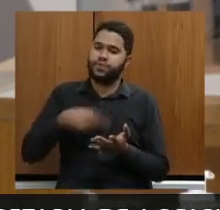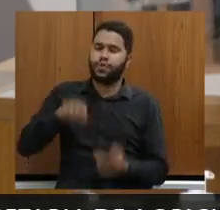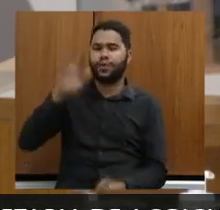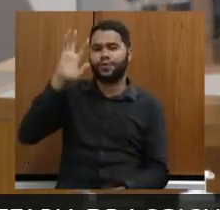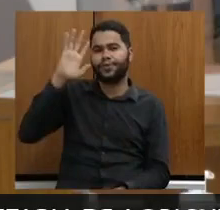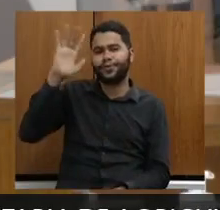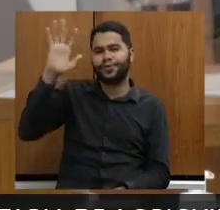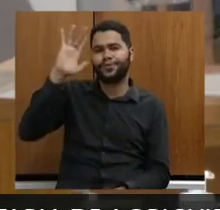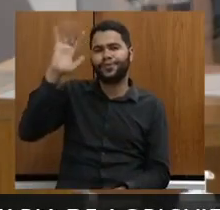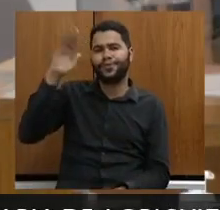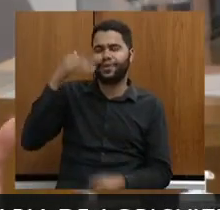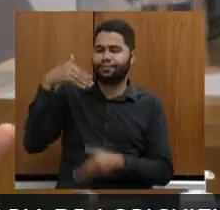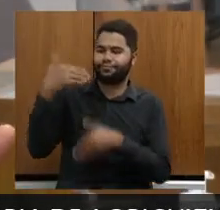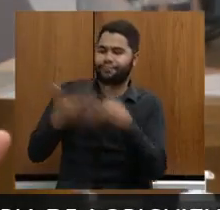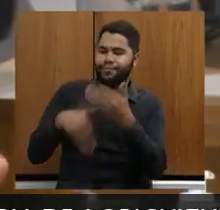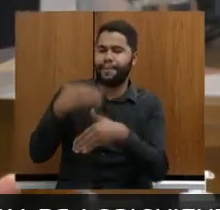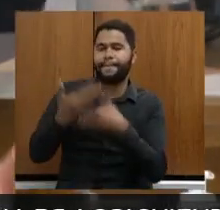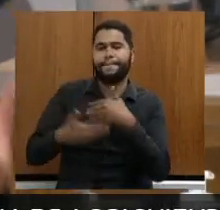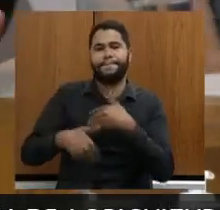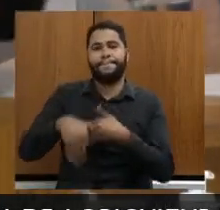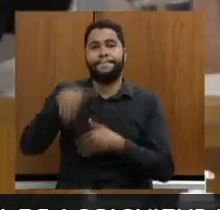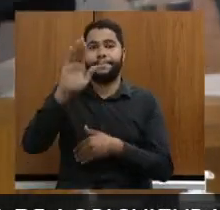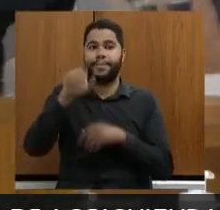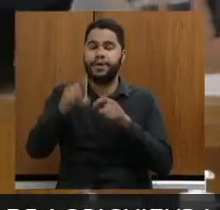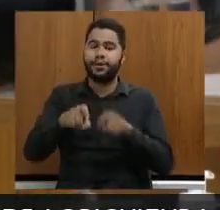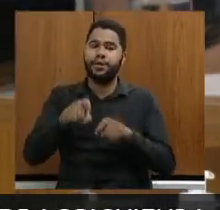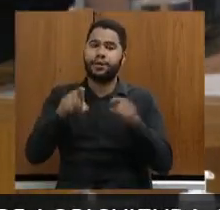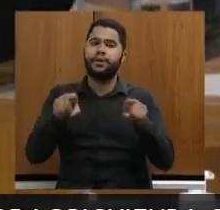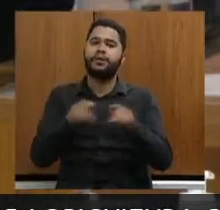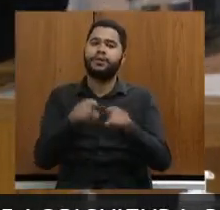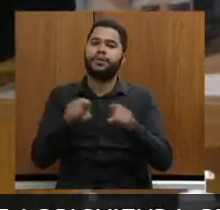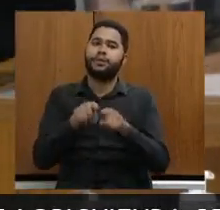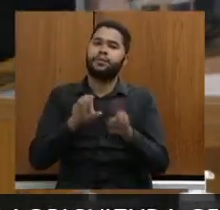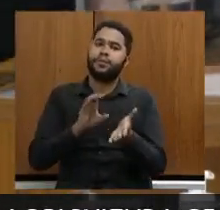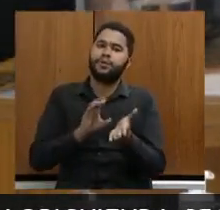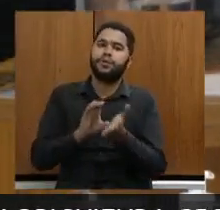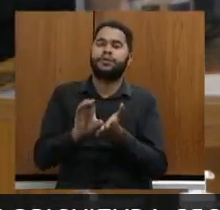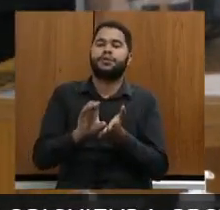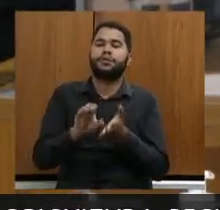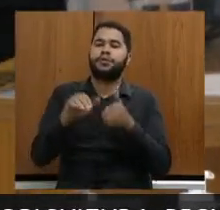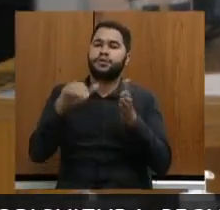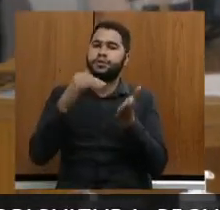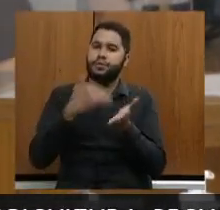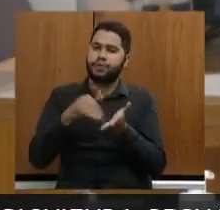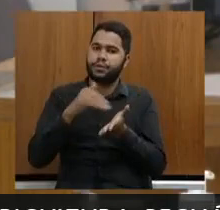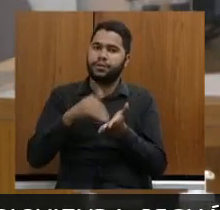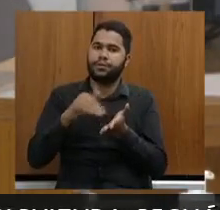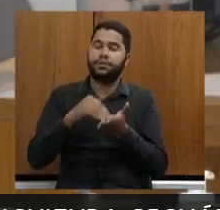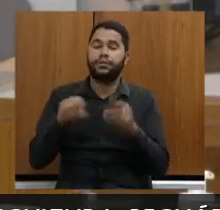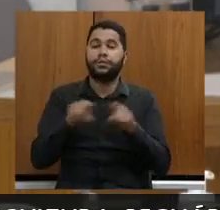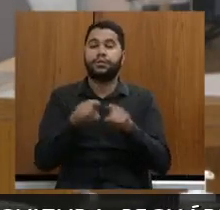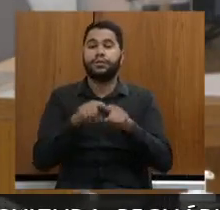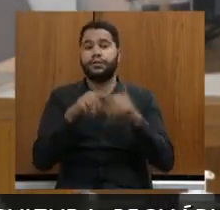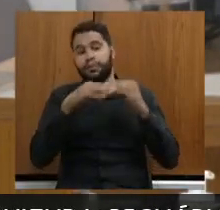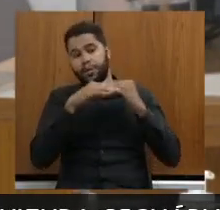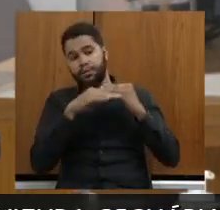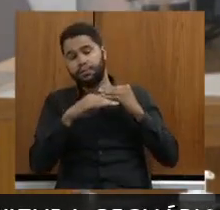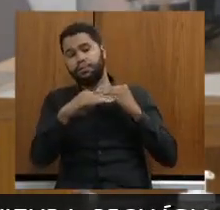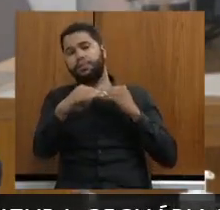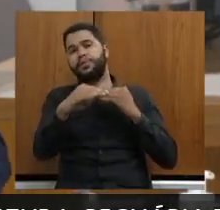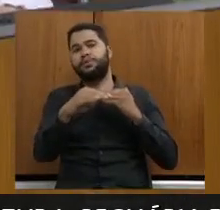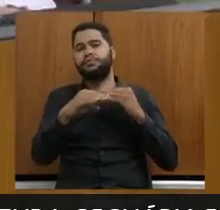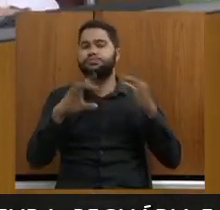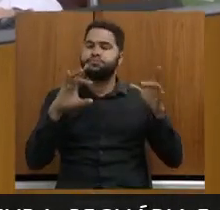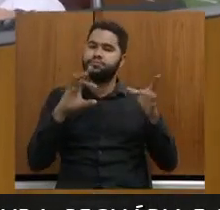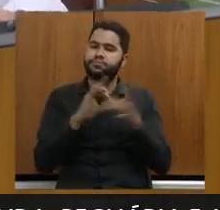nosso sonho de nós desenvolver mais agricultura é também investimento lá na secretaria diretamente mais nas estradas